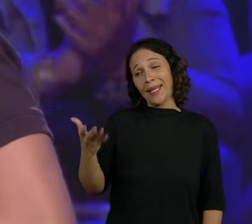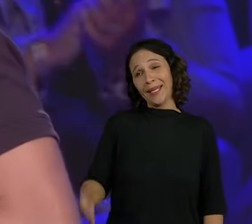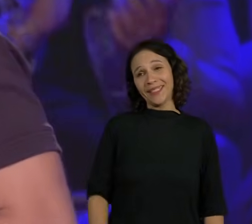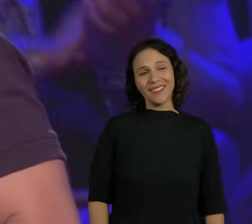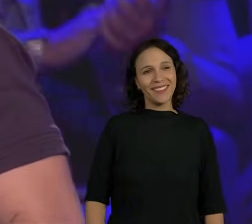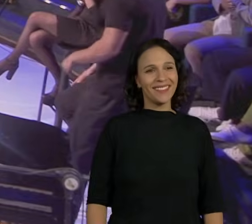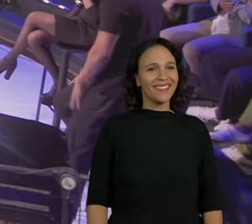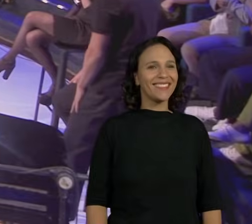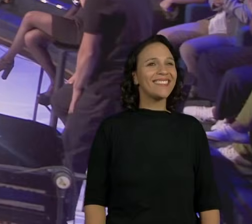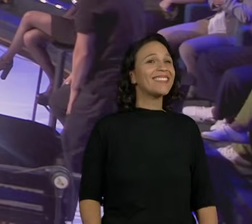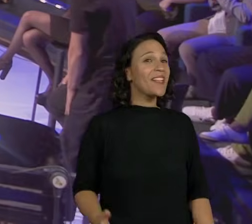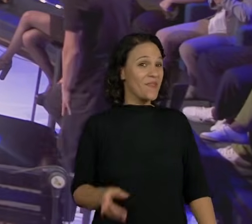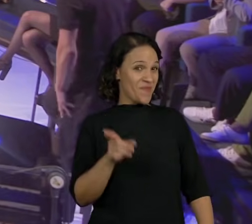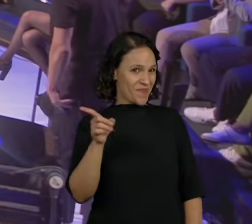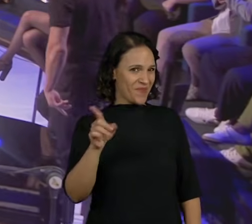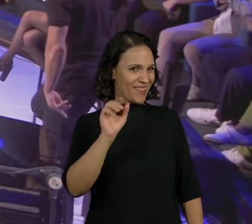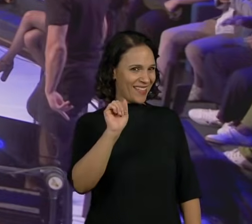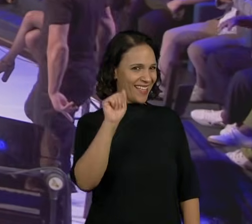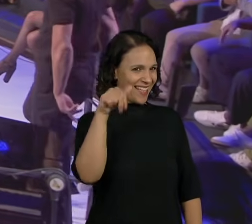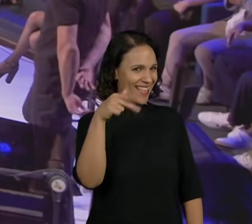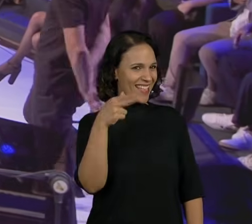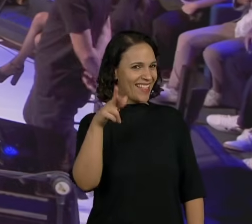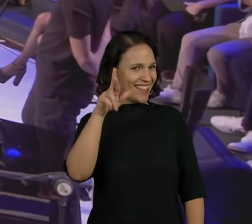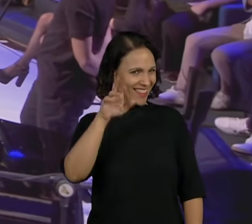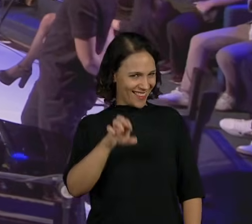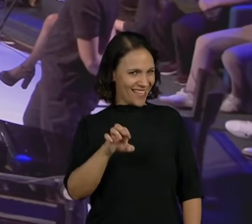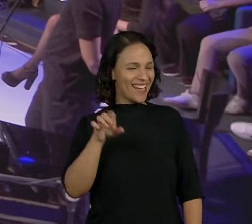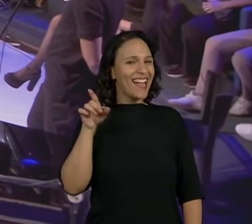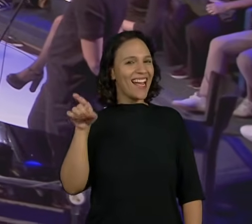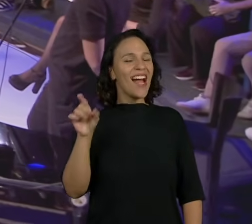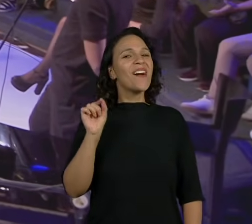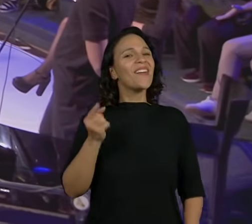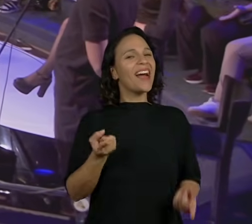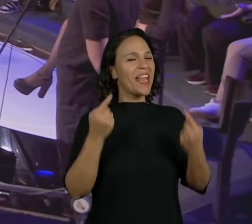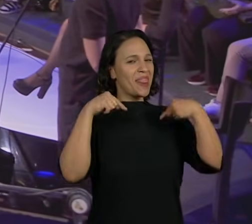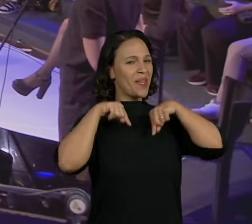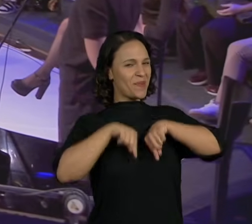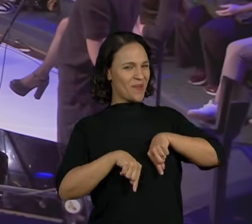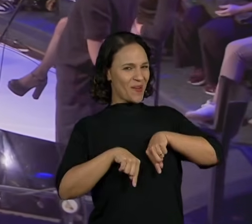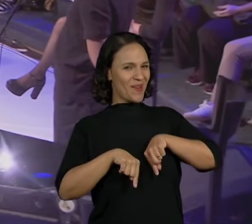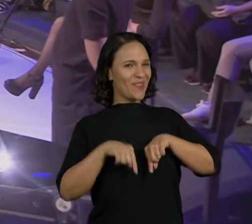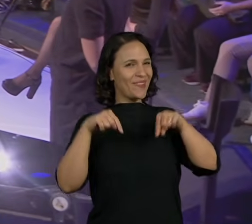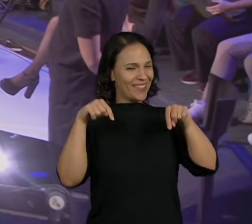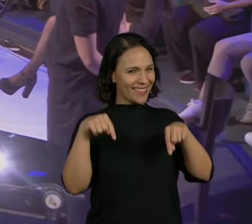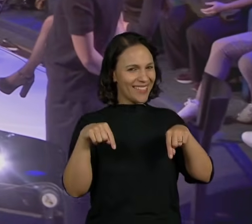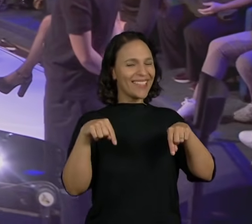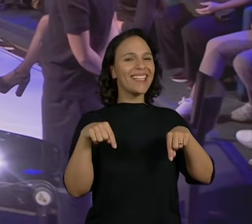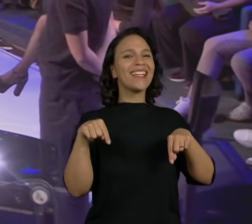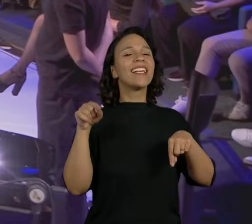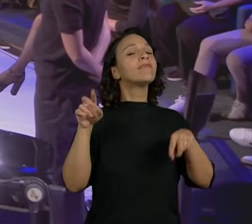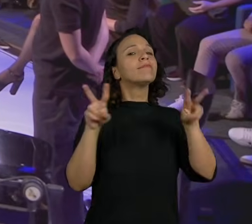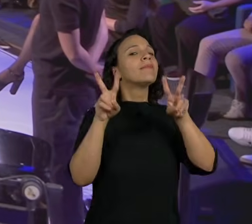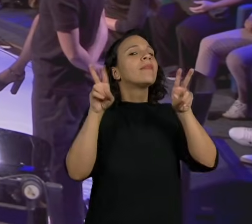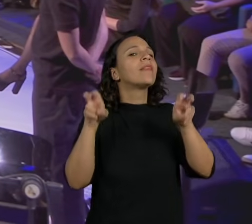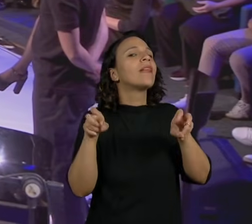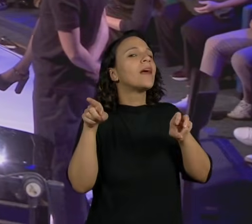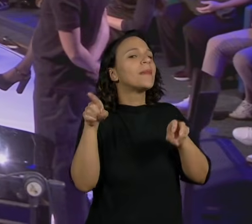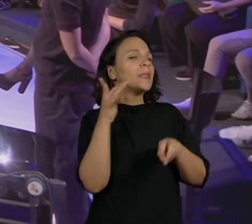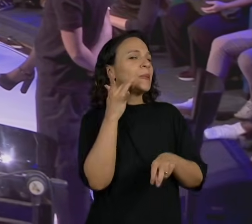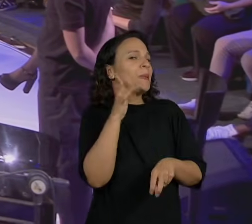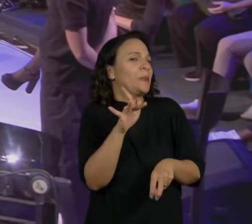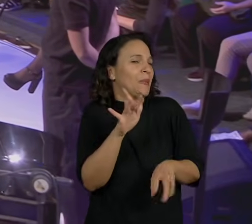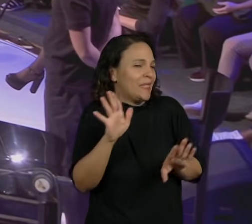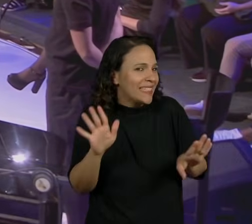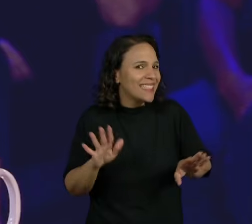Ai. Ô, Gessé, o André é um antropólogo do programa, né? Ele é um antropólogo das causas espinhosas,